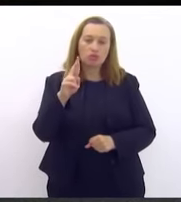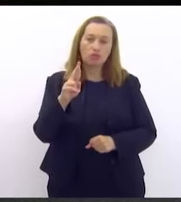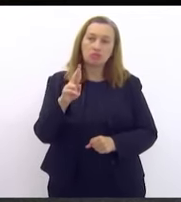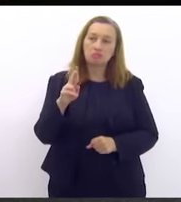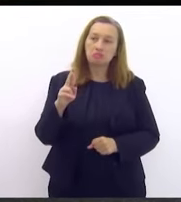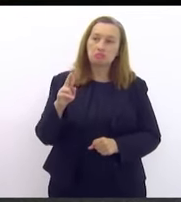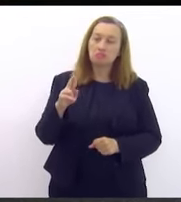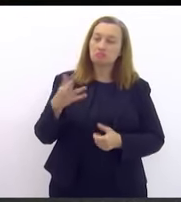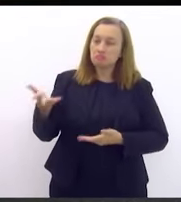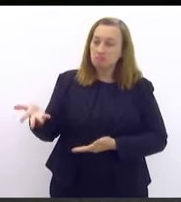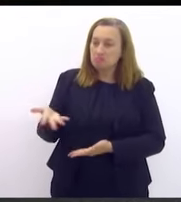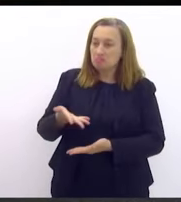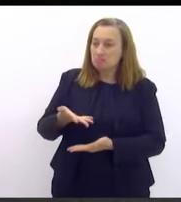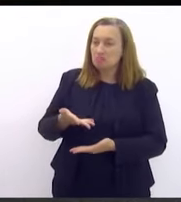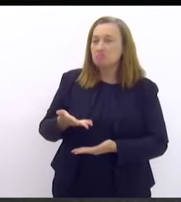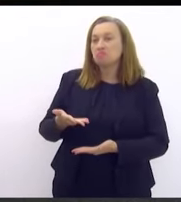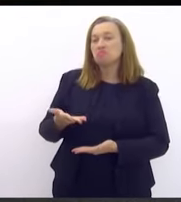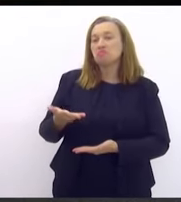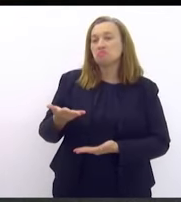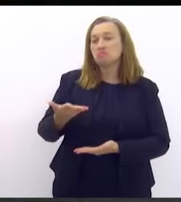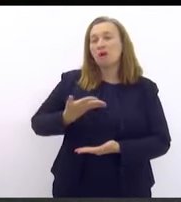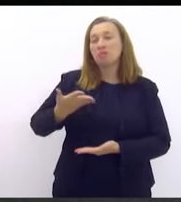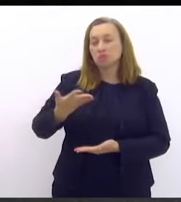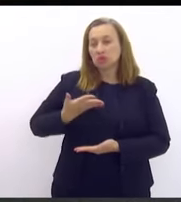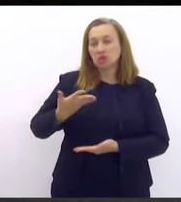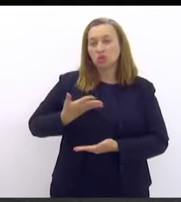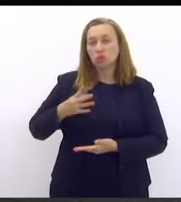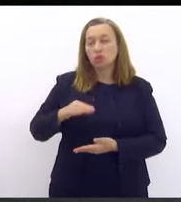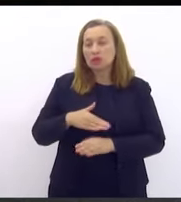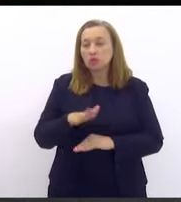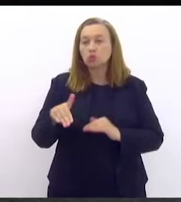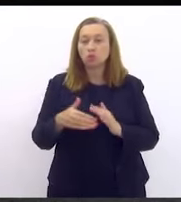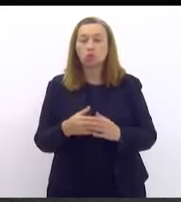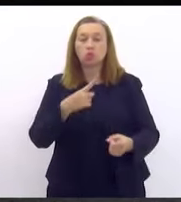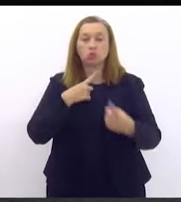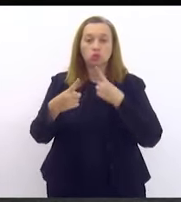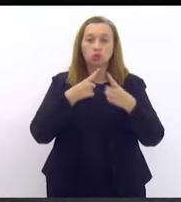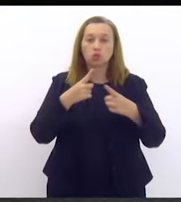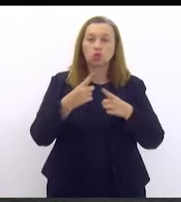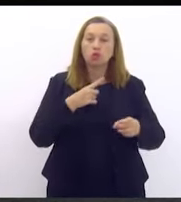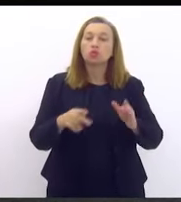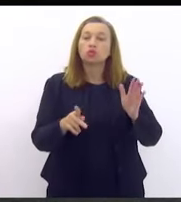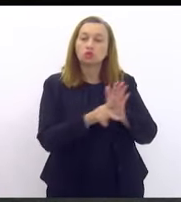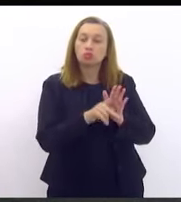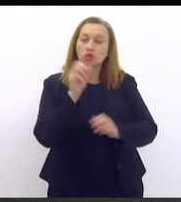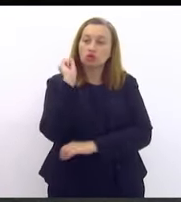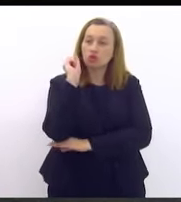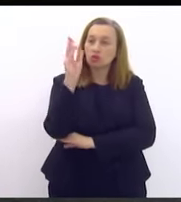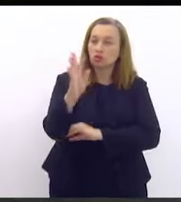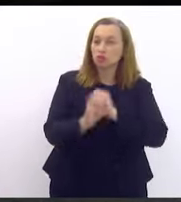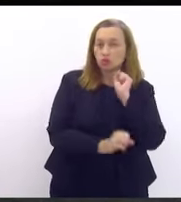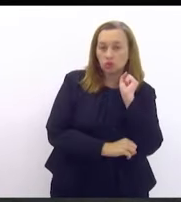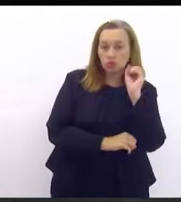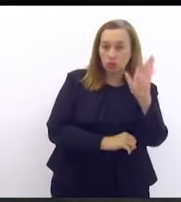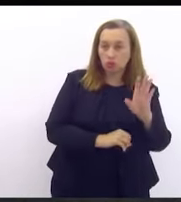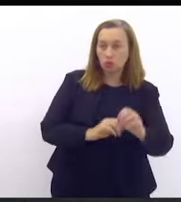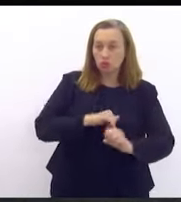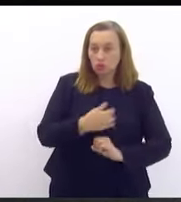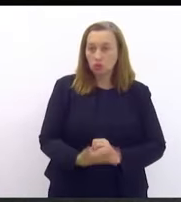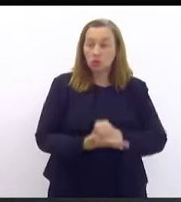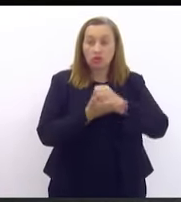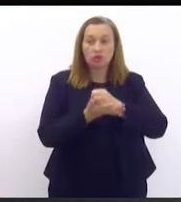um parceiro infalível em toda a discussão e nos projetos ambientais e sustentáveis, e não